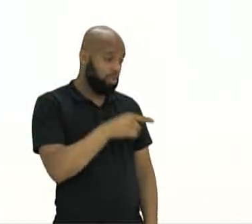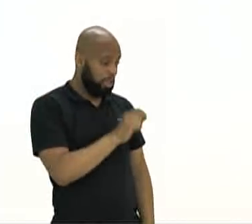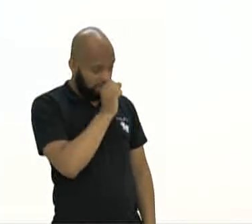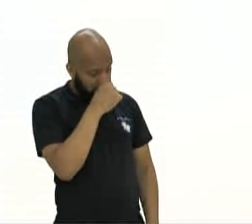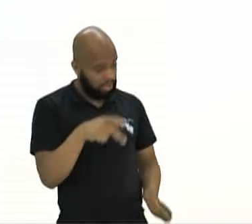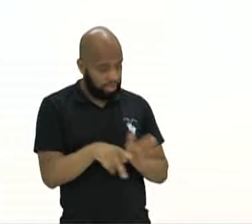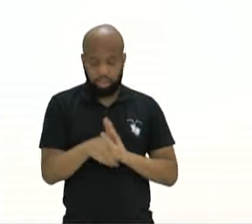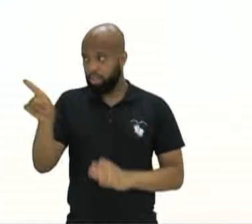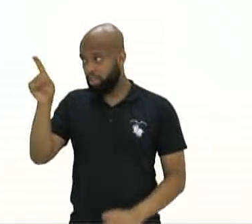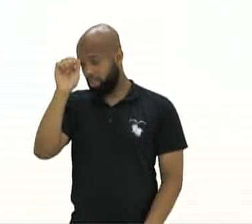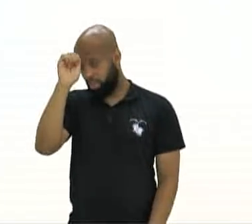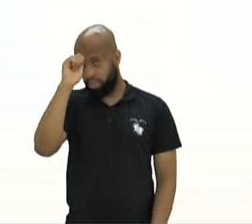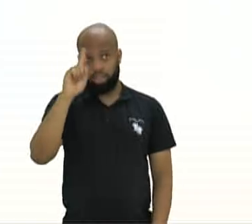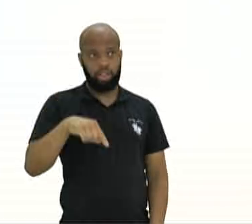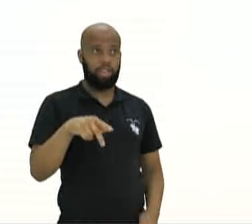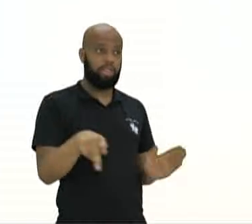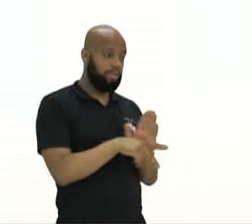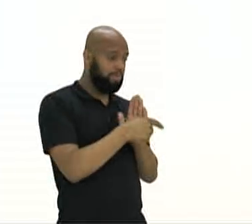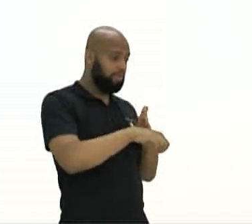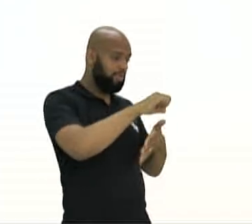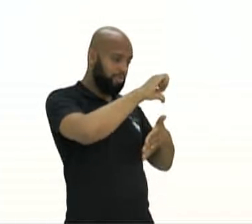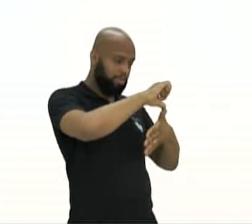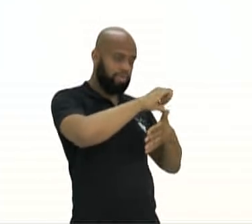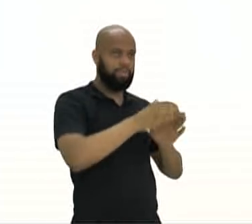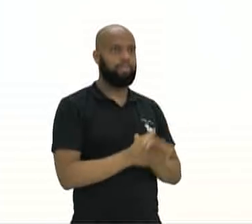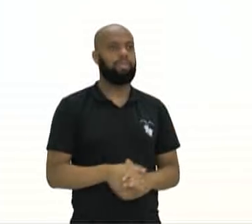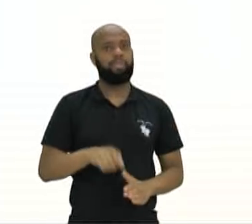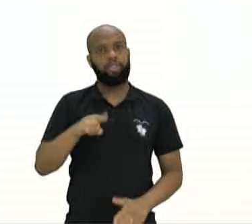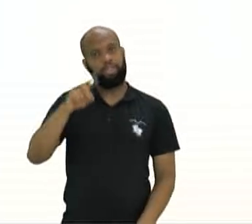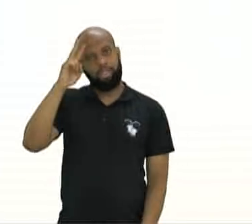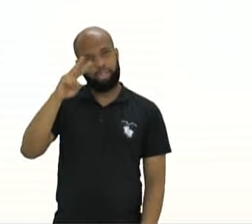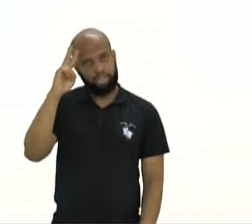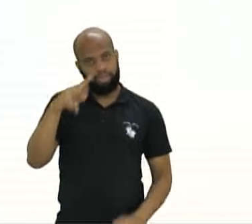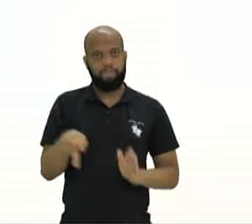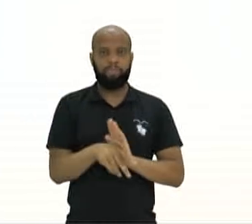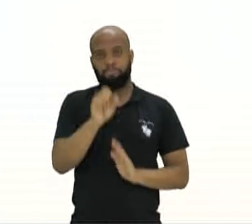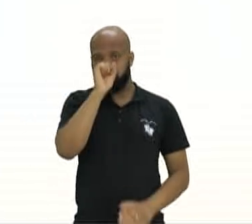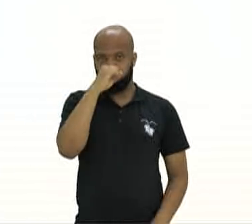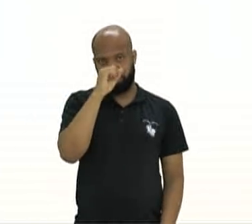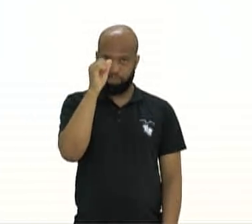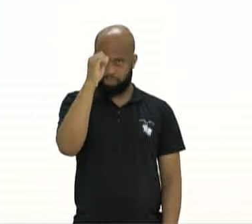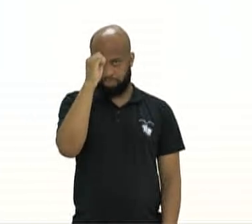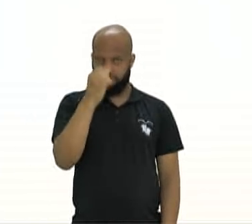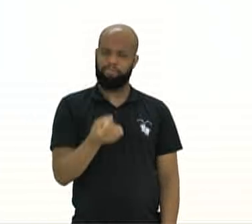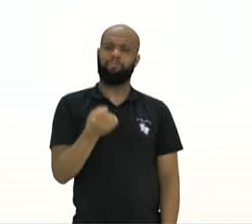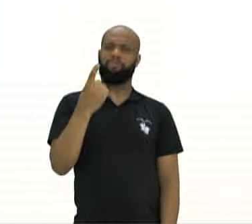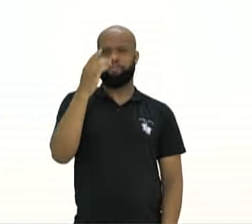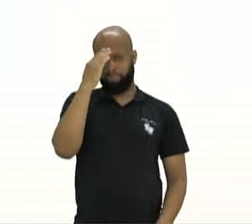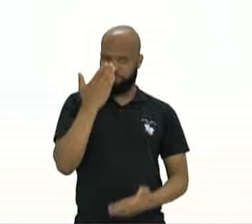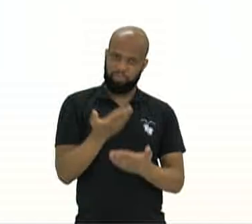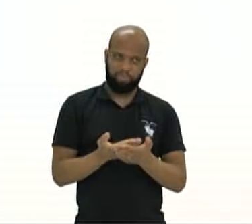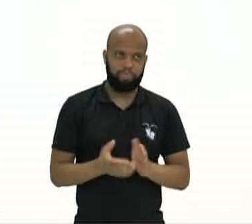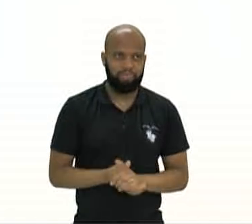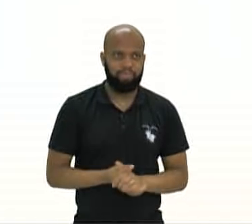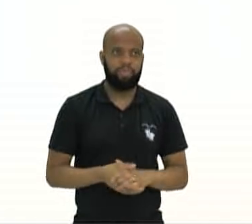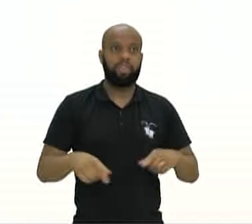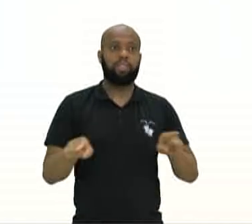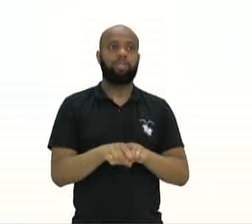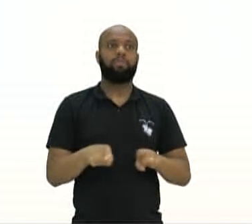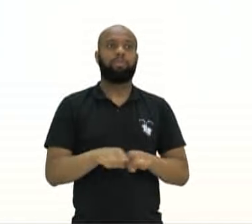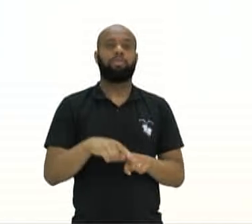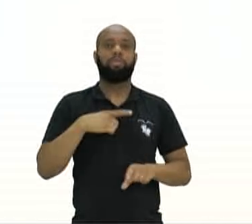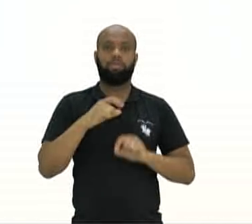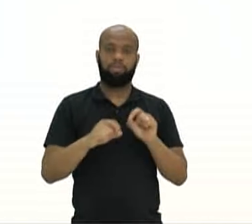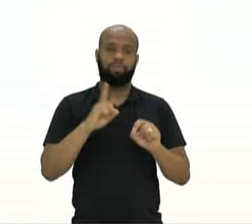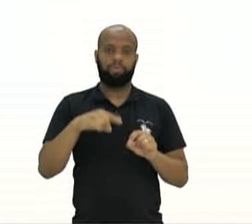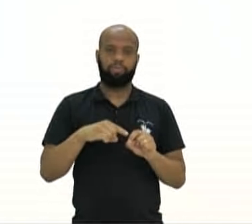Índias. É da América do Sul. Olha que bacana, a história do porquinho da Índia. Eu fiquei assim, não acredito. Folhas de maracujá